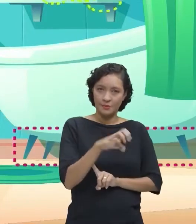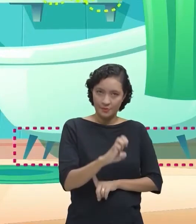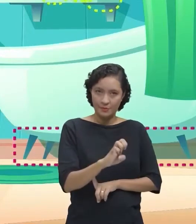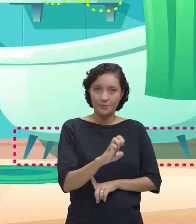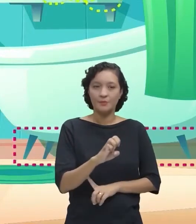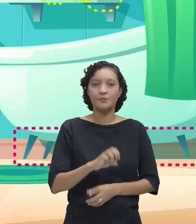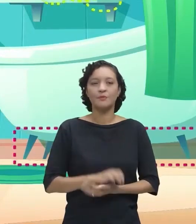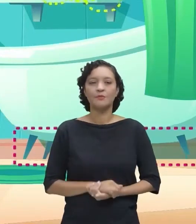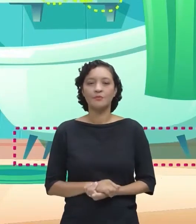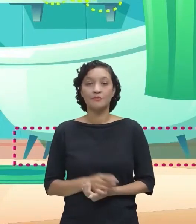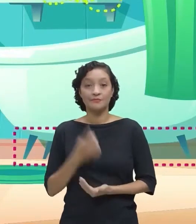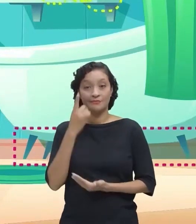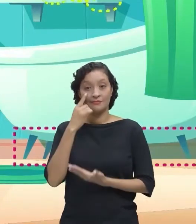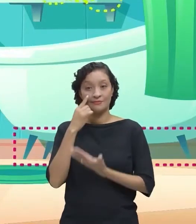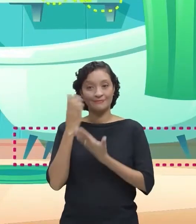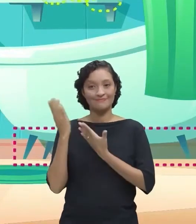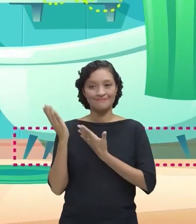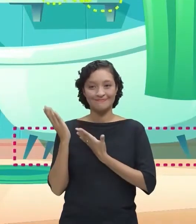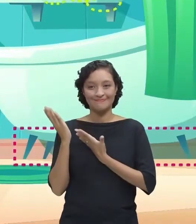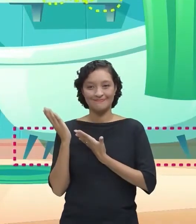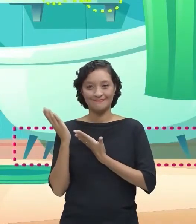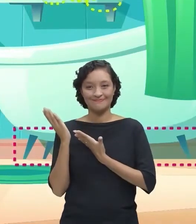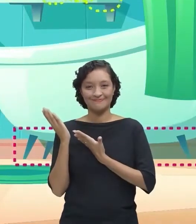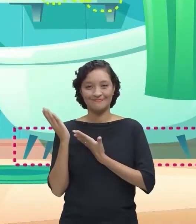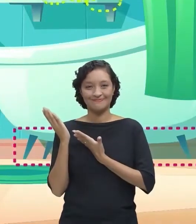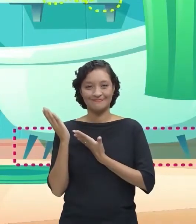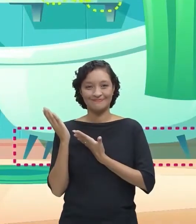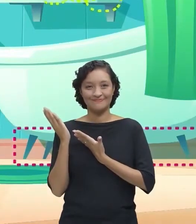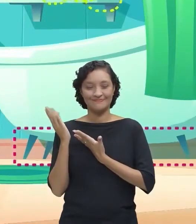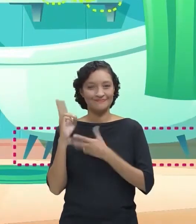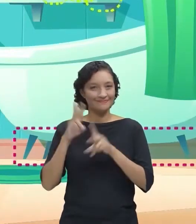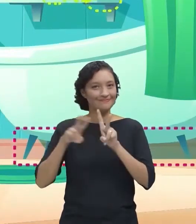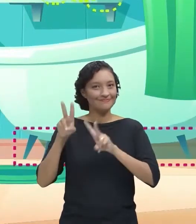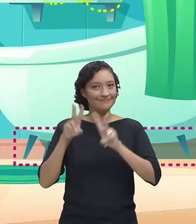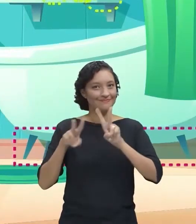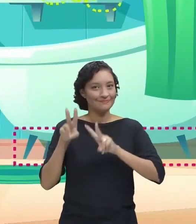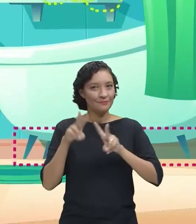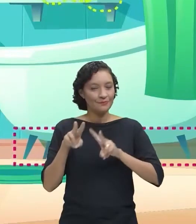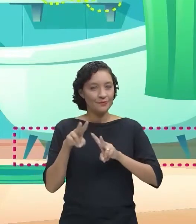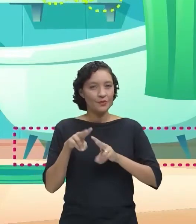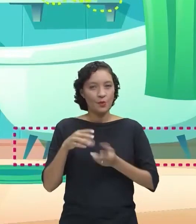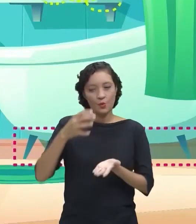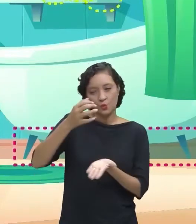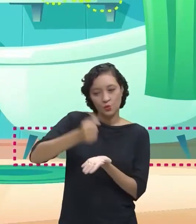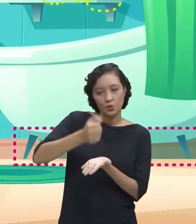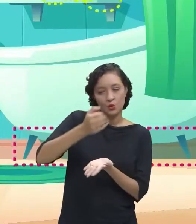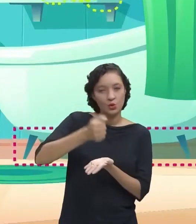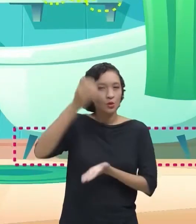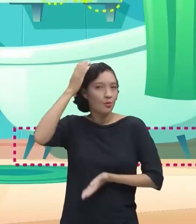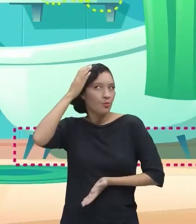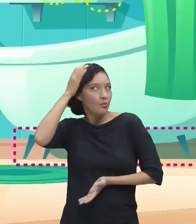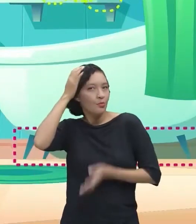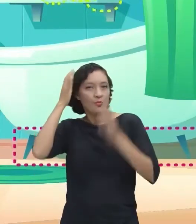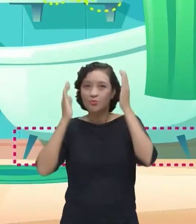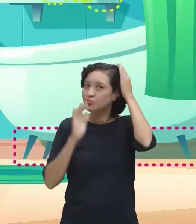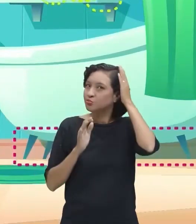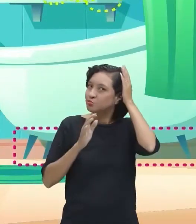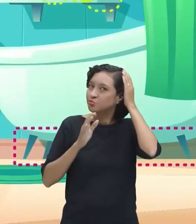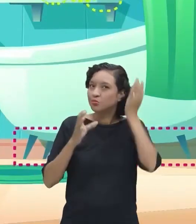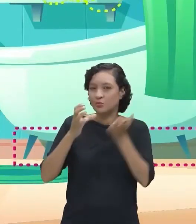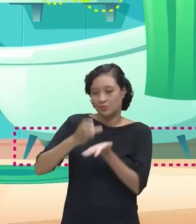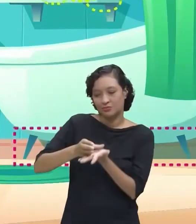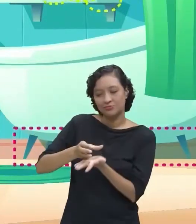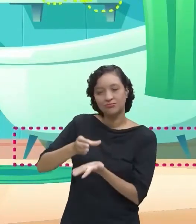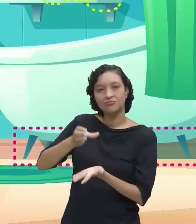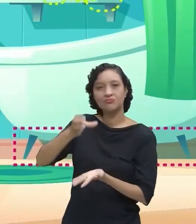aí. Olha aí, ó, o vidro de shampoo, né? Ele é comprido,